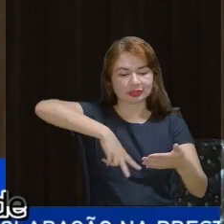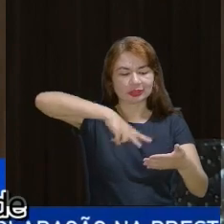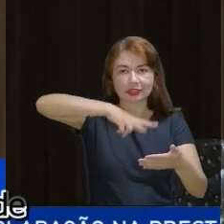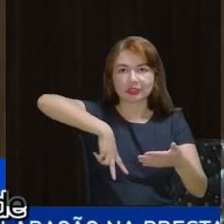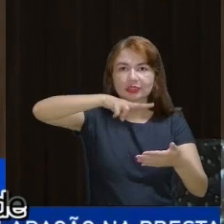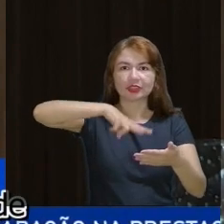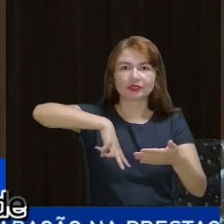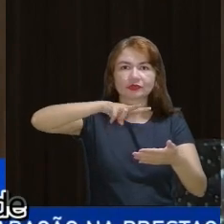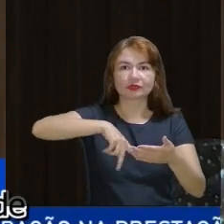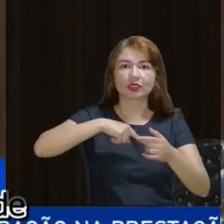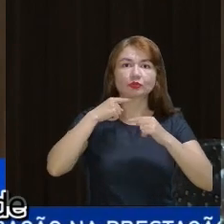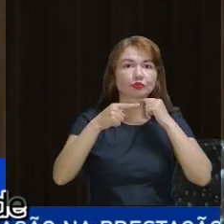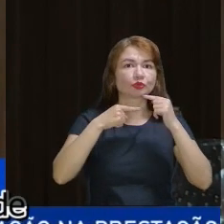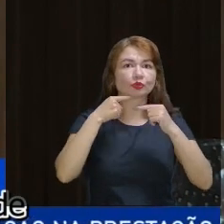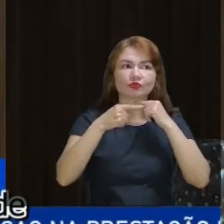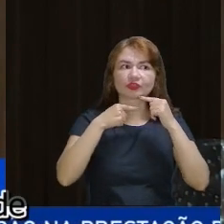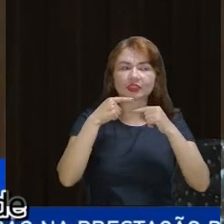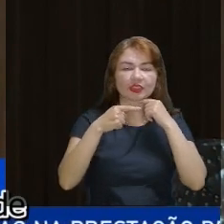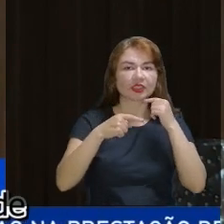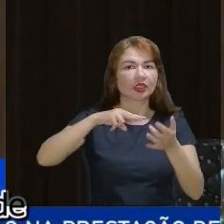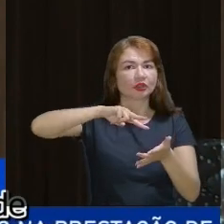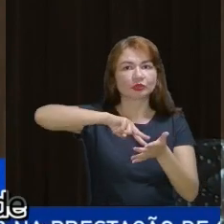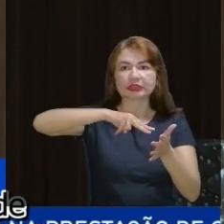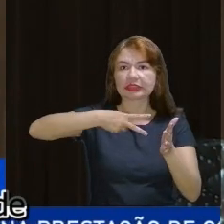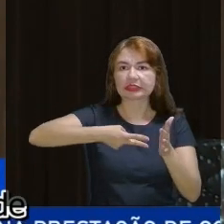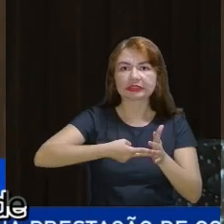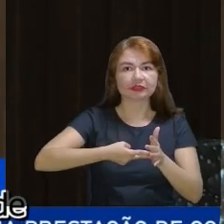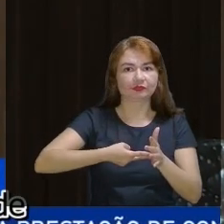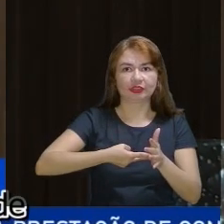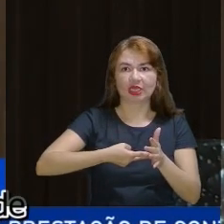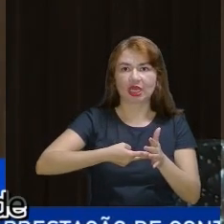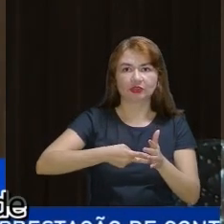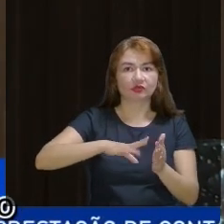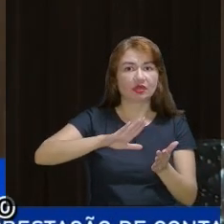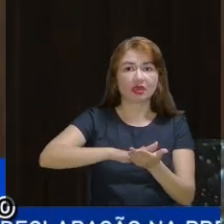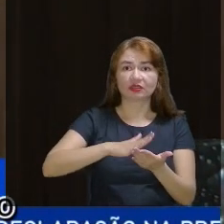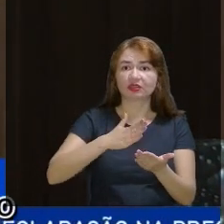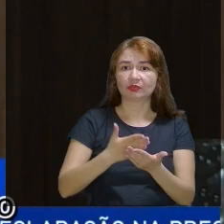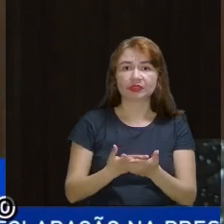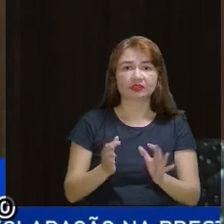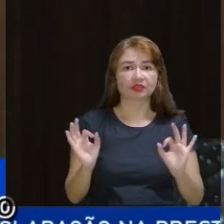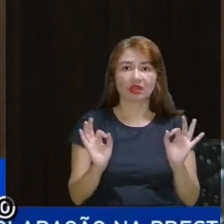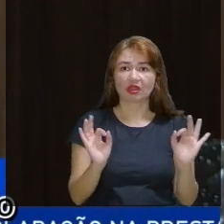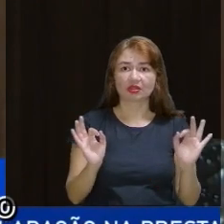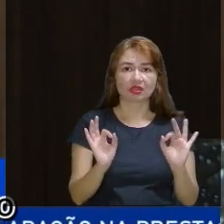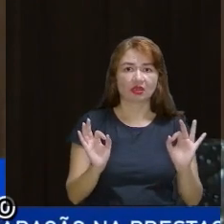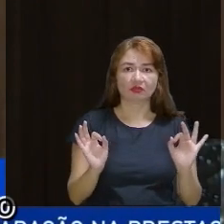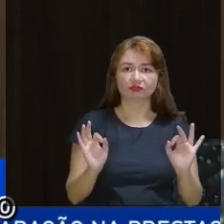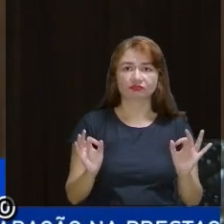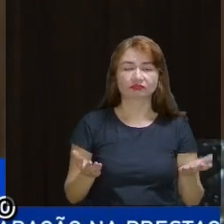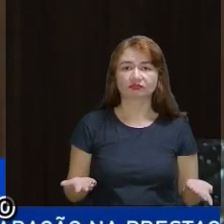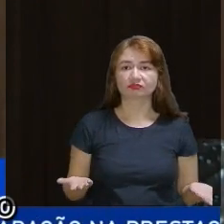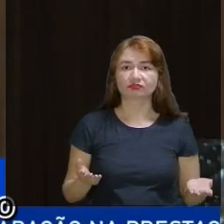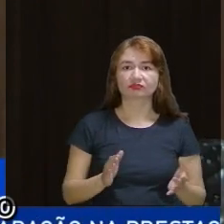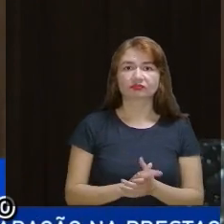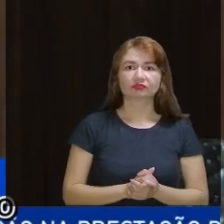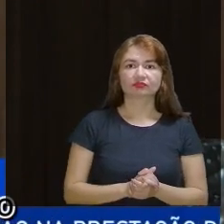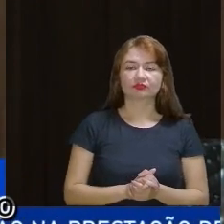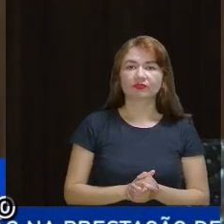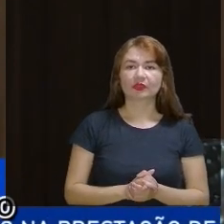há nem dúvida semântica, não é questão de interpretação, é uma mera leitura de declaração, que é a suspensão, por